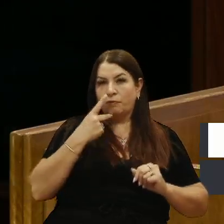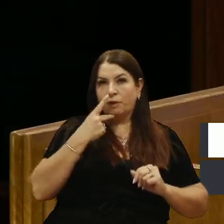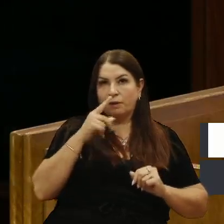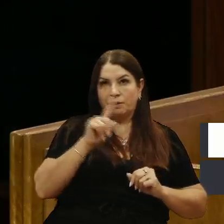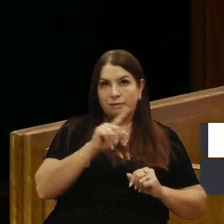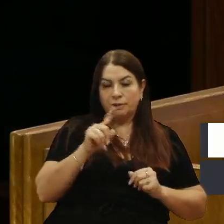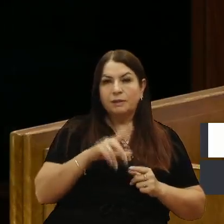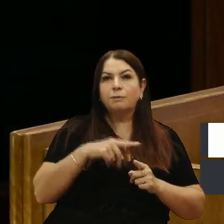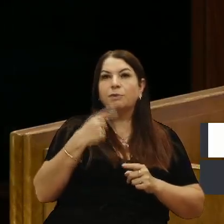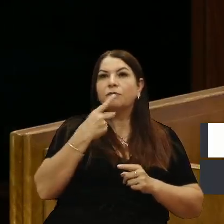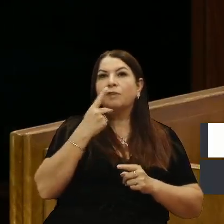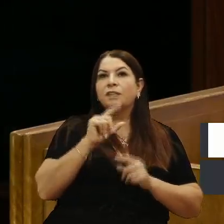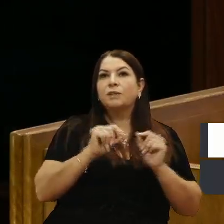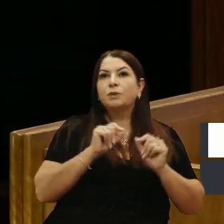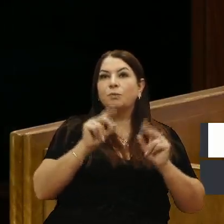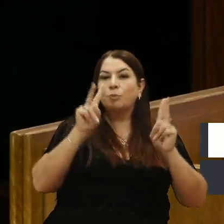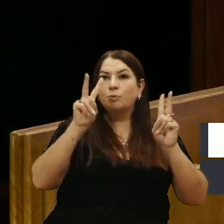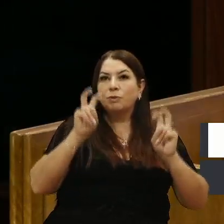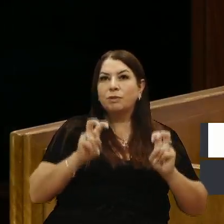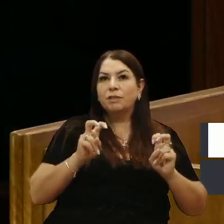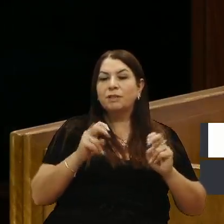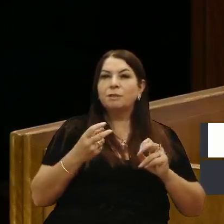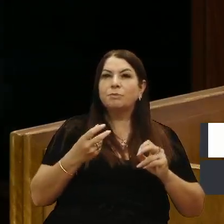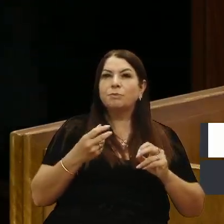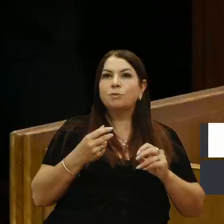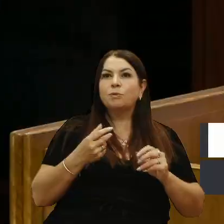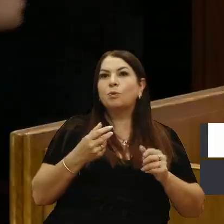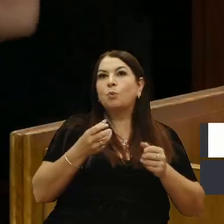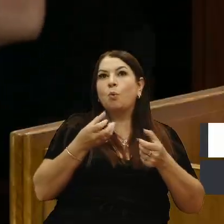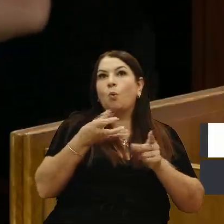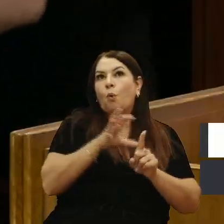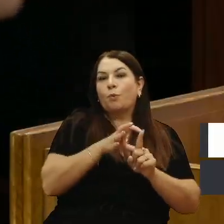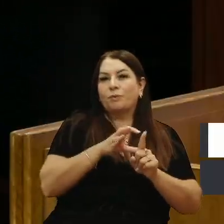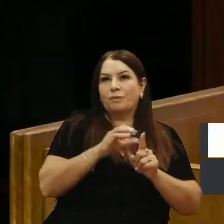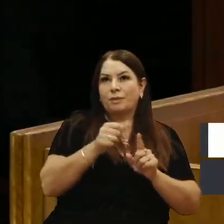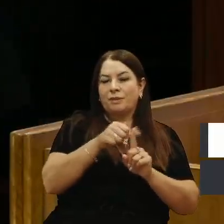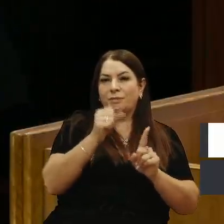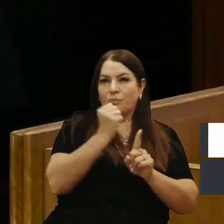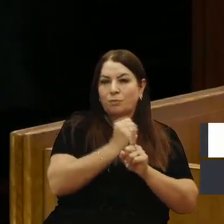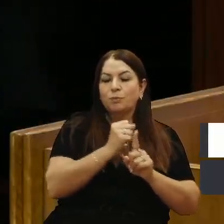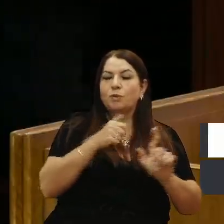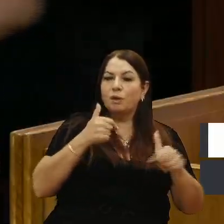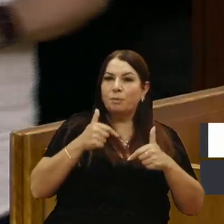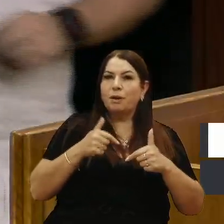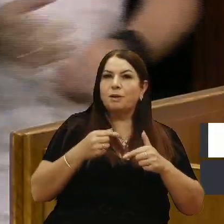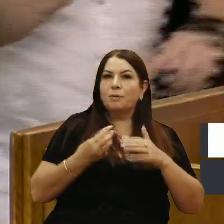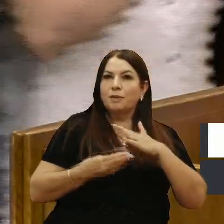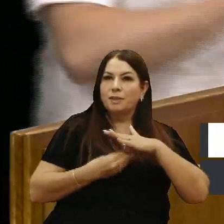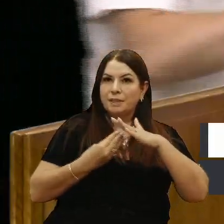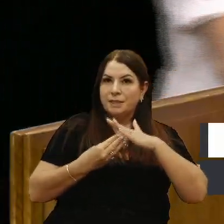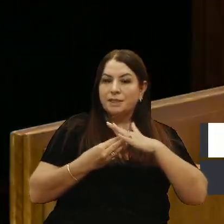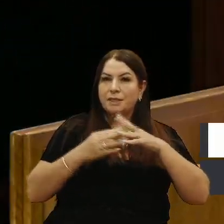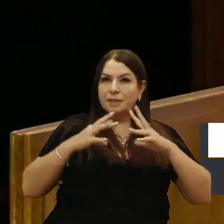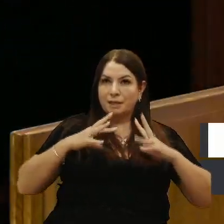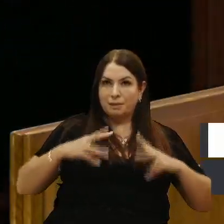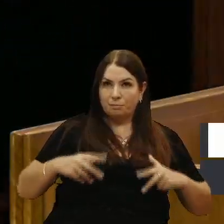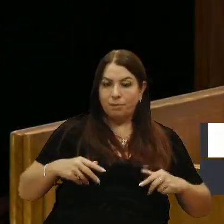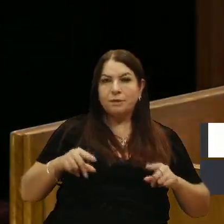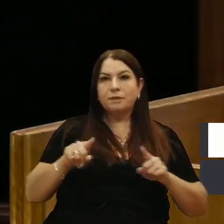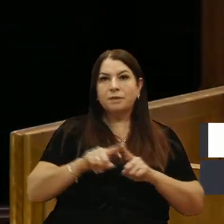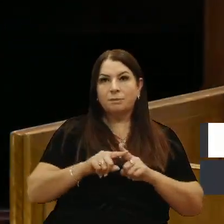né? Estávamos falando sobre o tema de contra o feminicídio e o trabalho que a senhora faz com a nossa terceirizada aqui da limpeza.